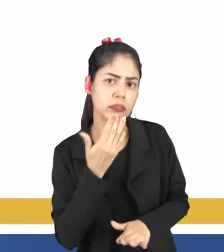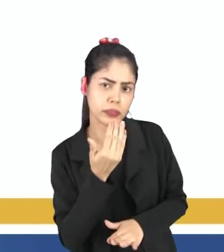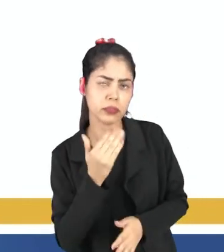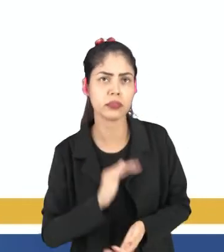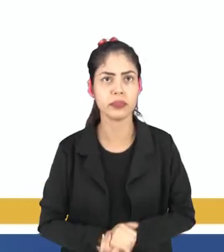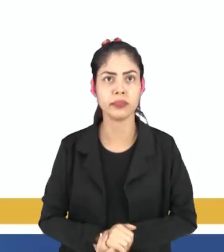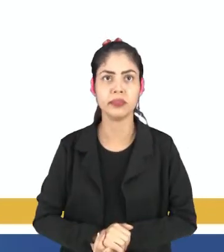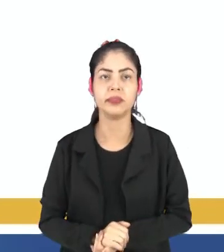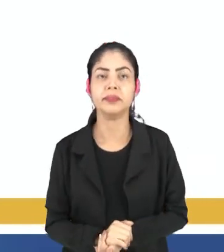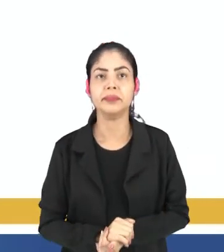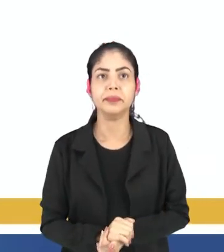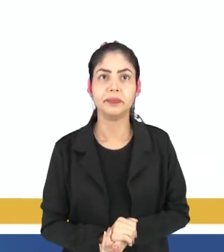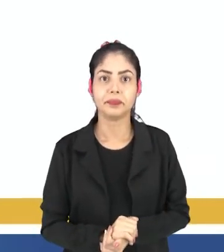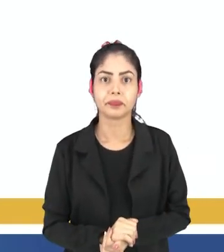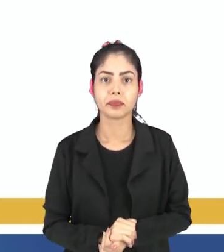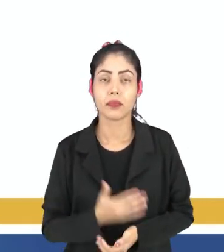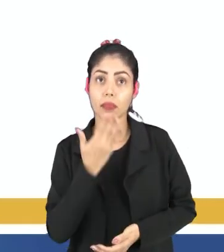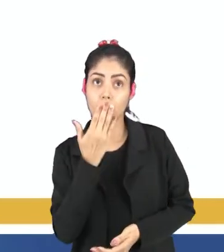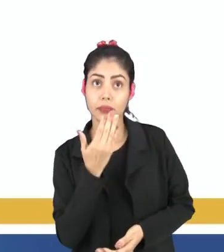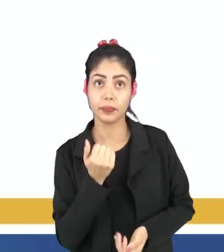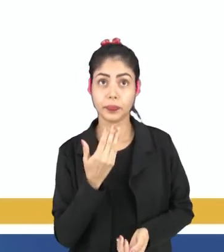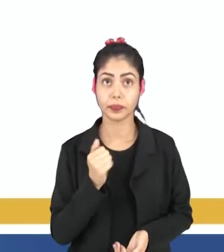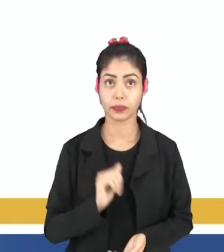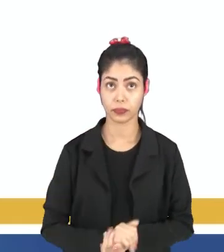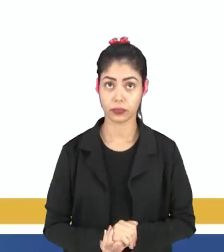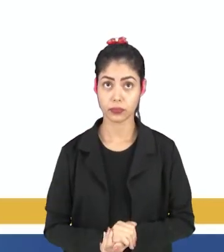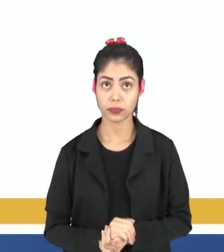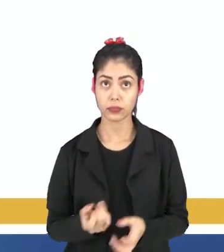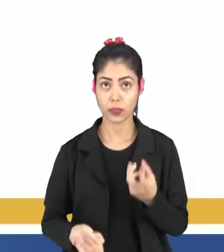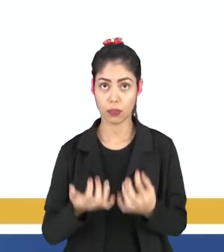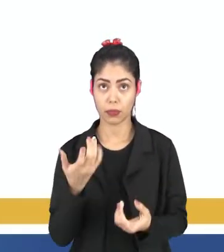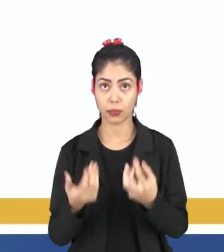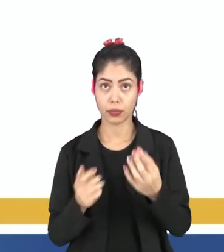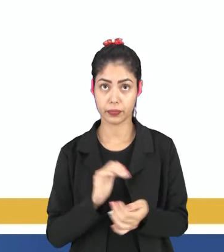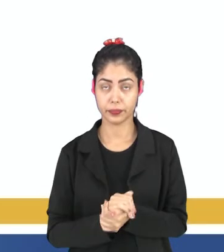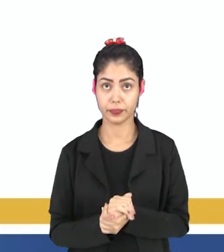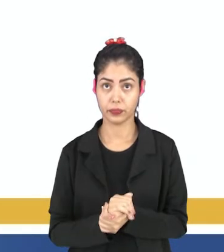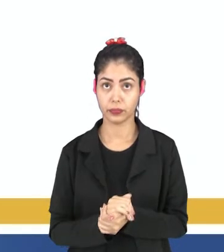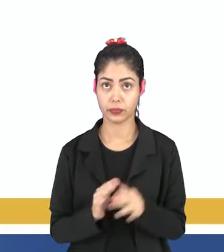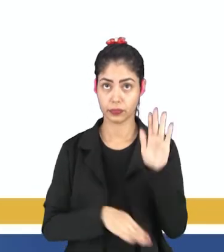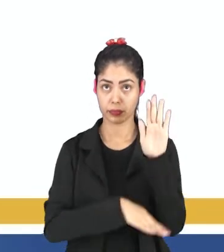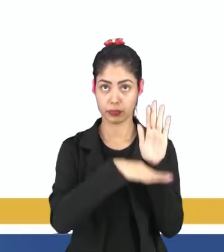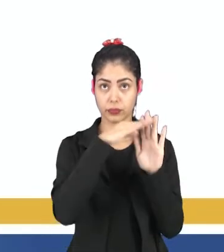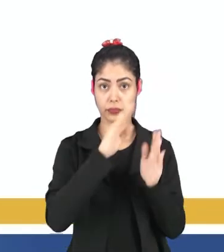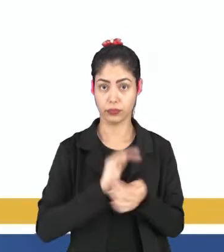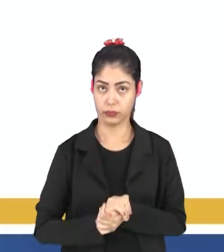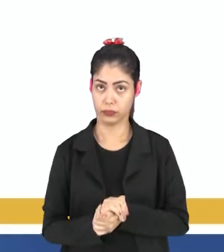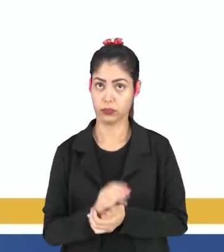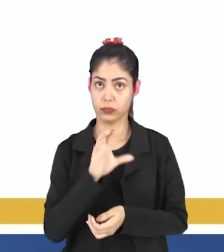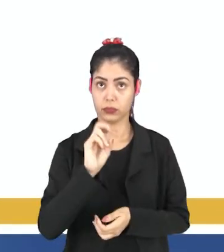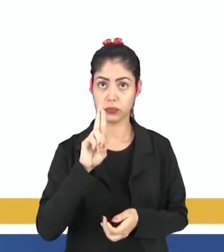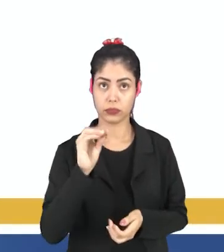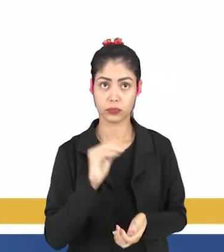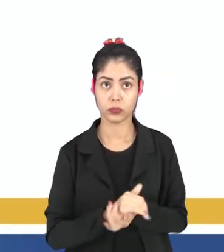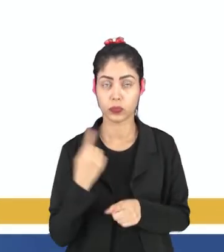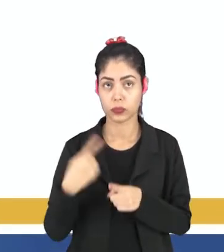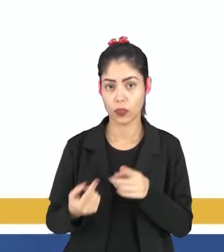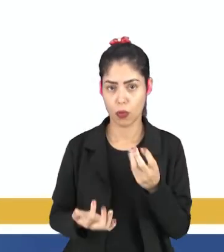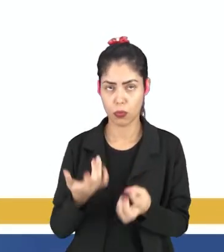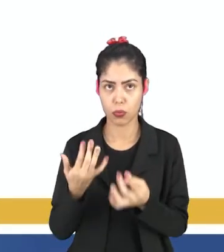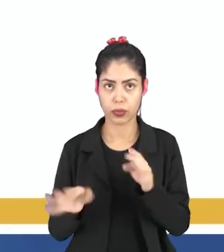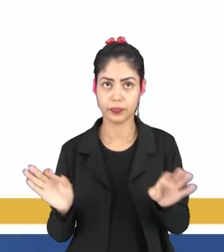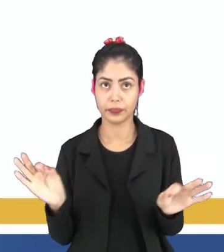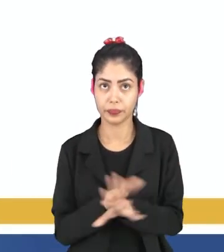alimento? Vamos lá. Os alimentos cozidos se conservam por mais tempo que os crus, pois a